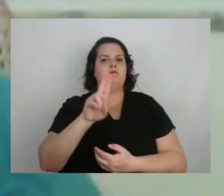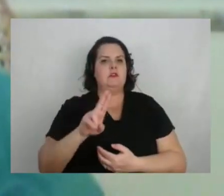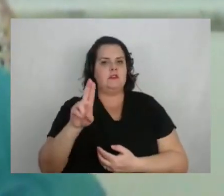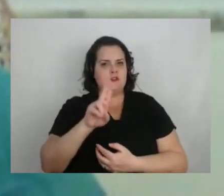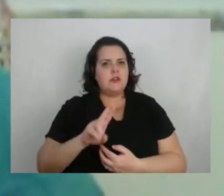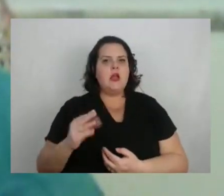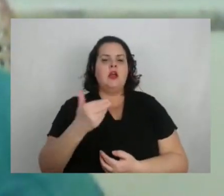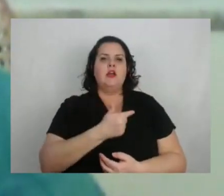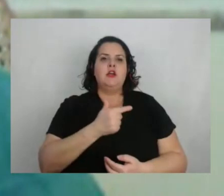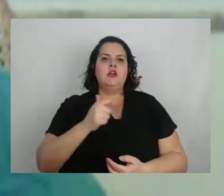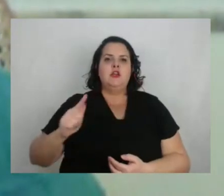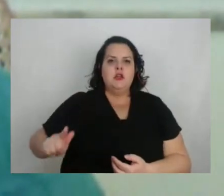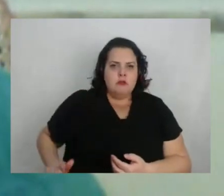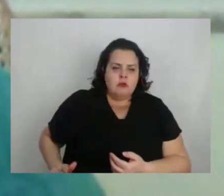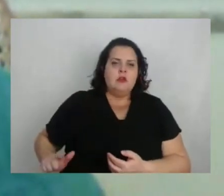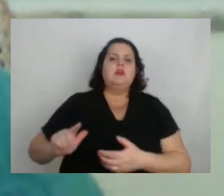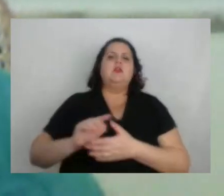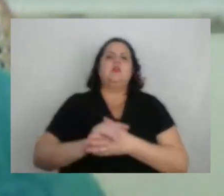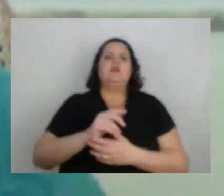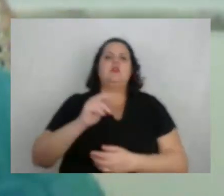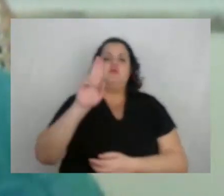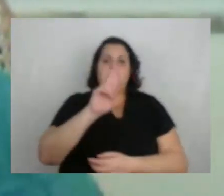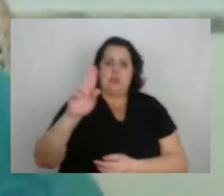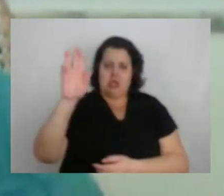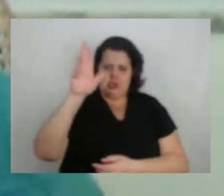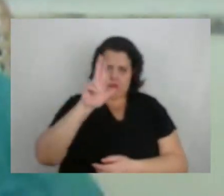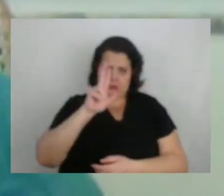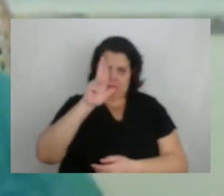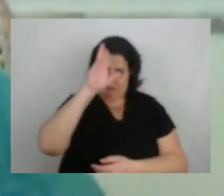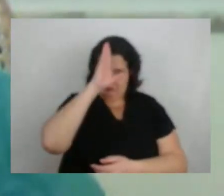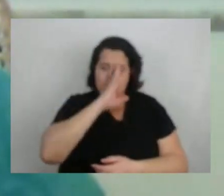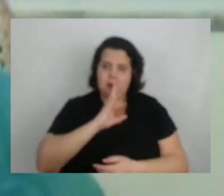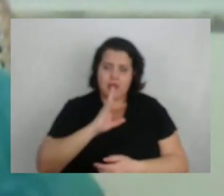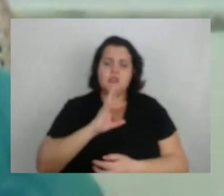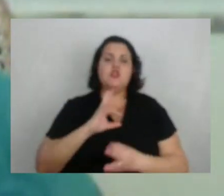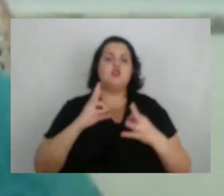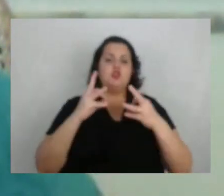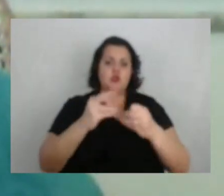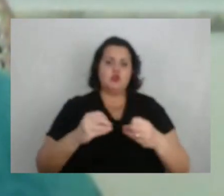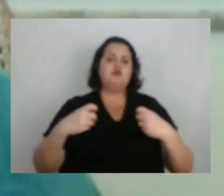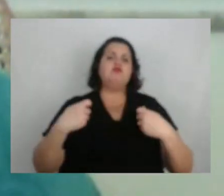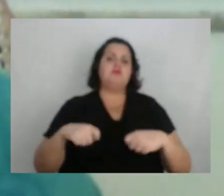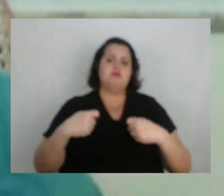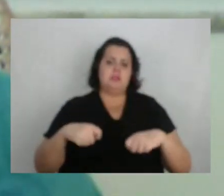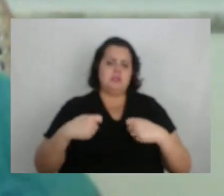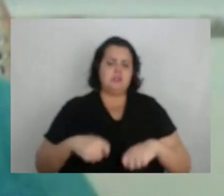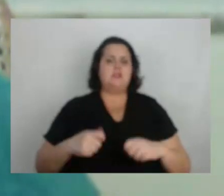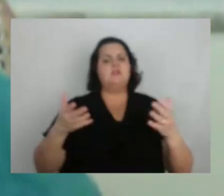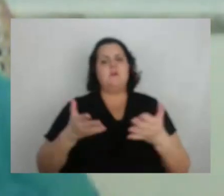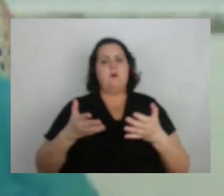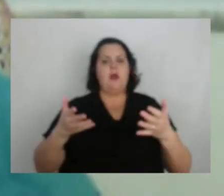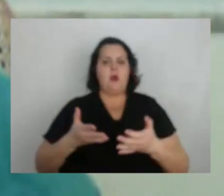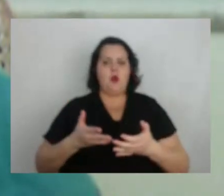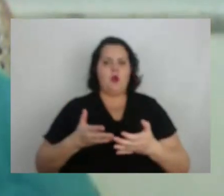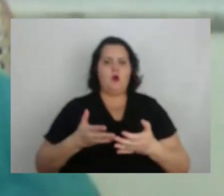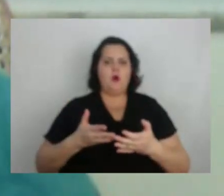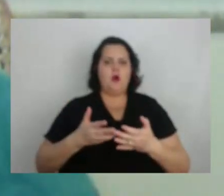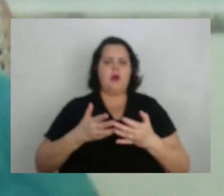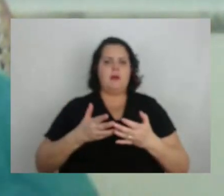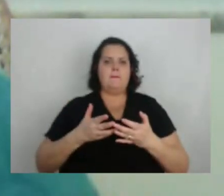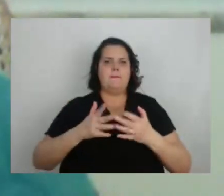que trabalham no SUS, que defendem o SUS, poderão ratificar, reiterar a sua defesa